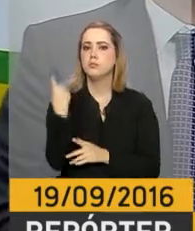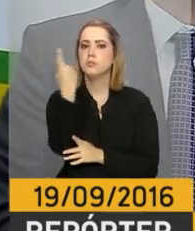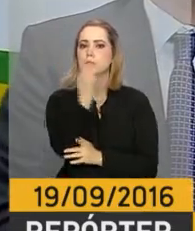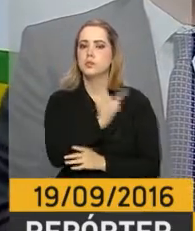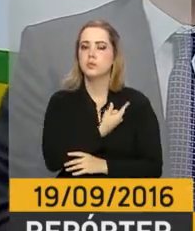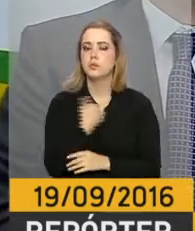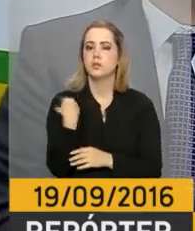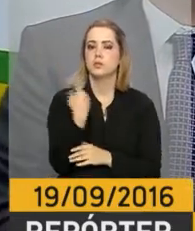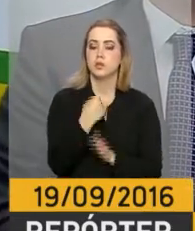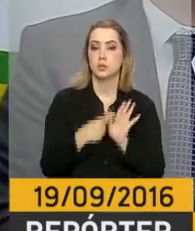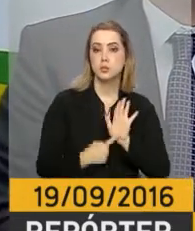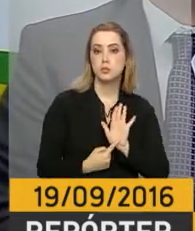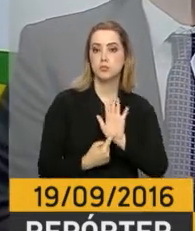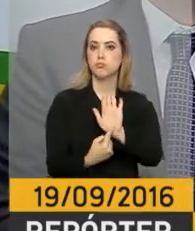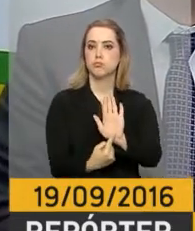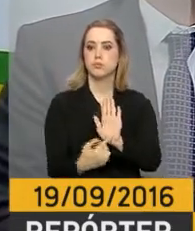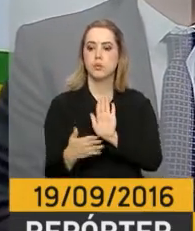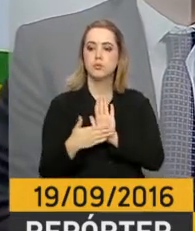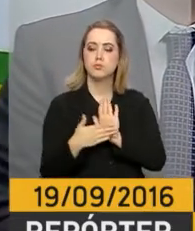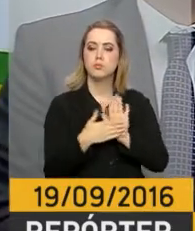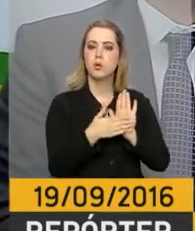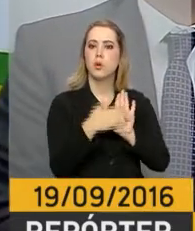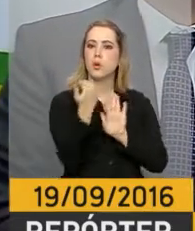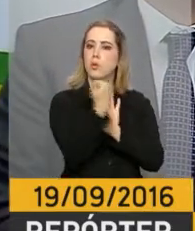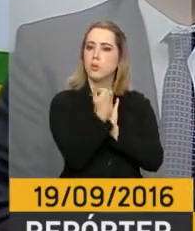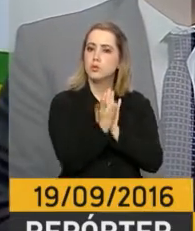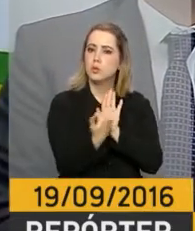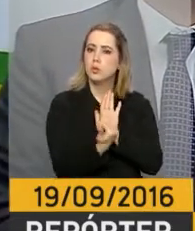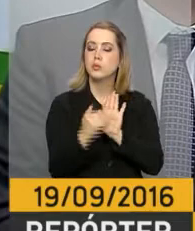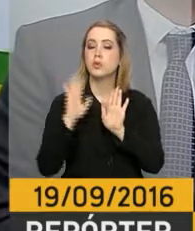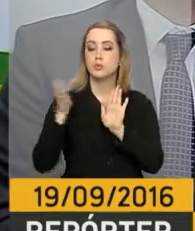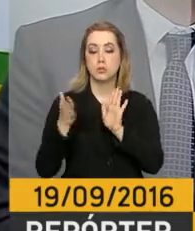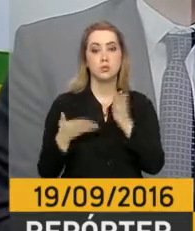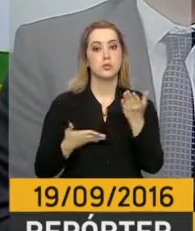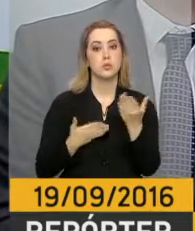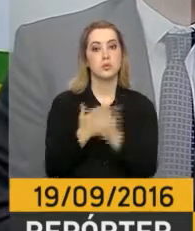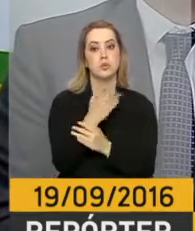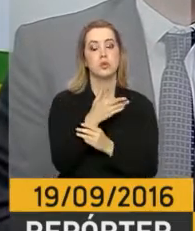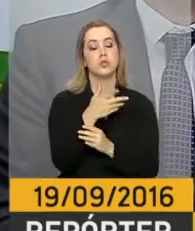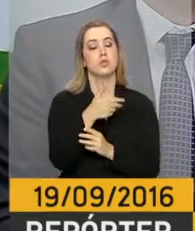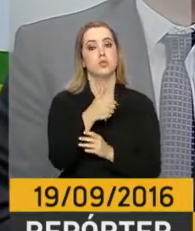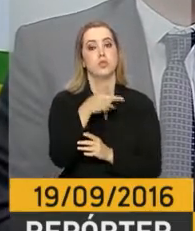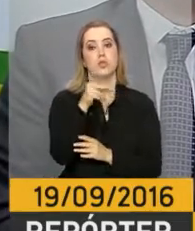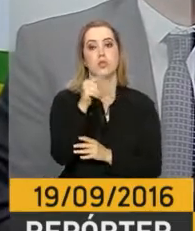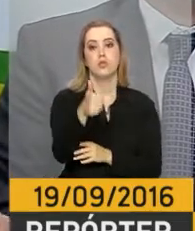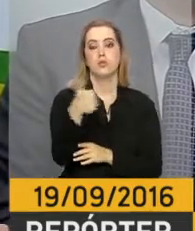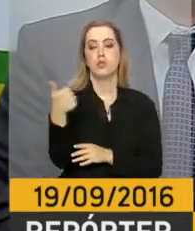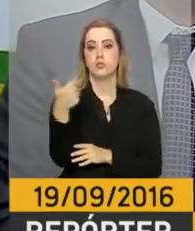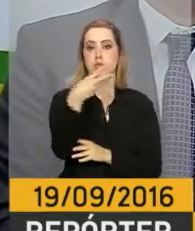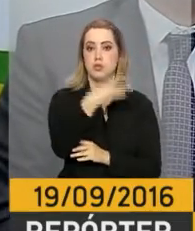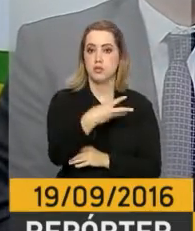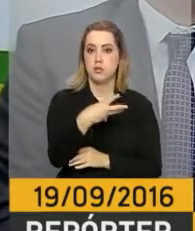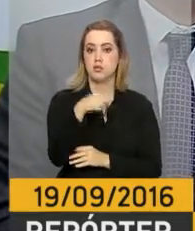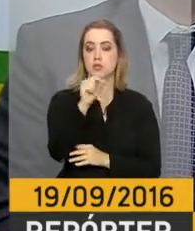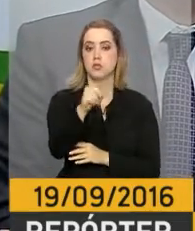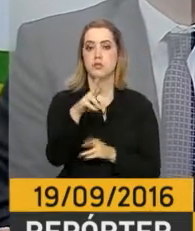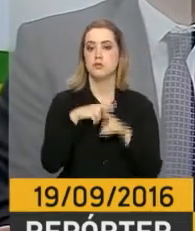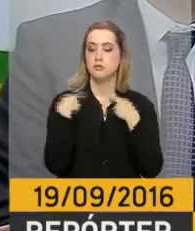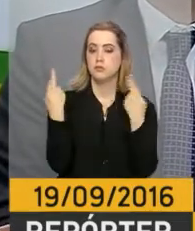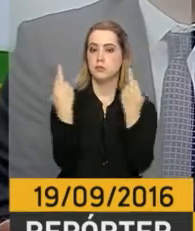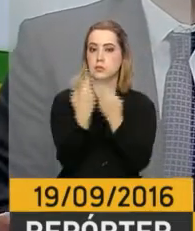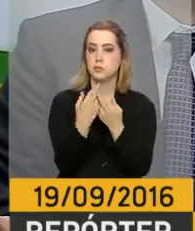primeira apresentação do plano que foi aprovado no dia 13, na reunião